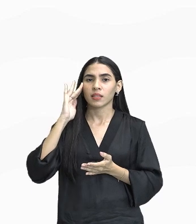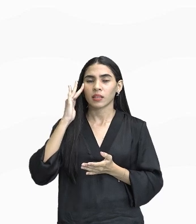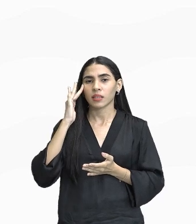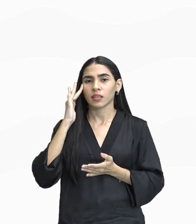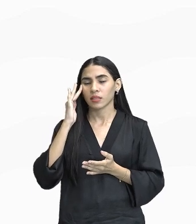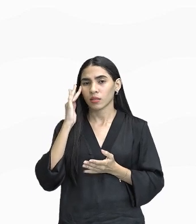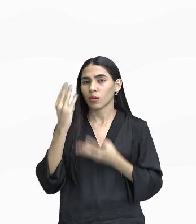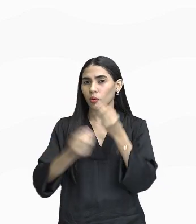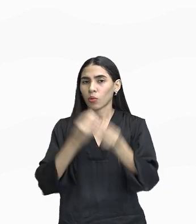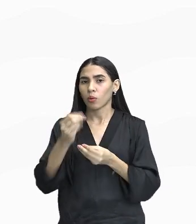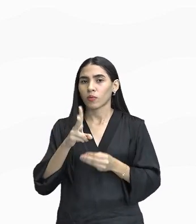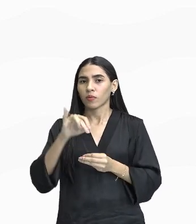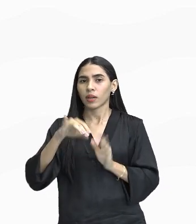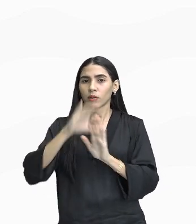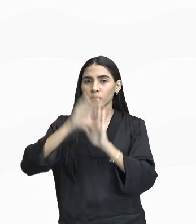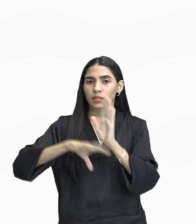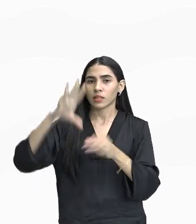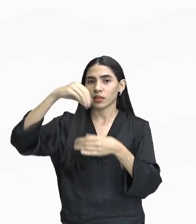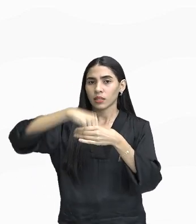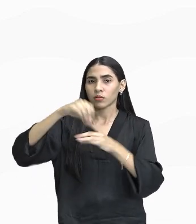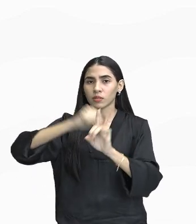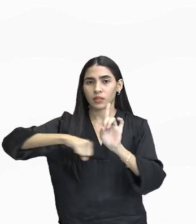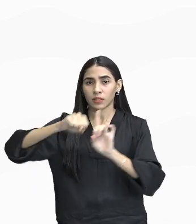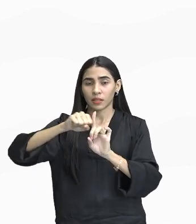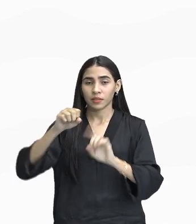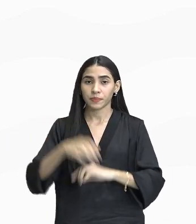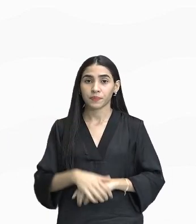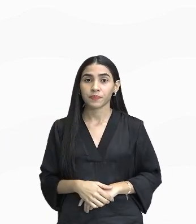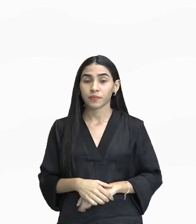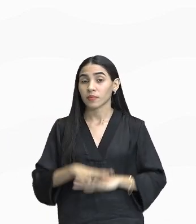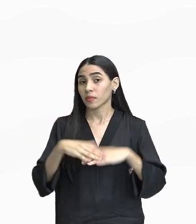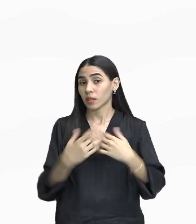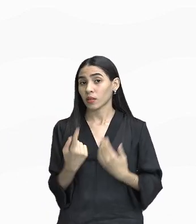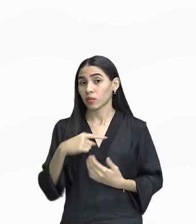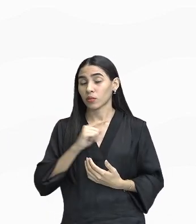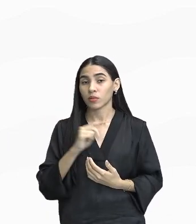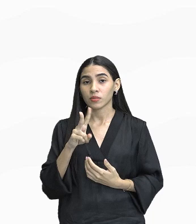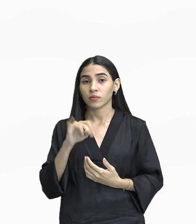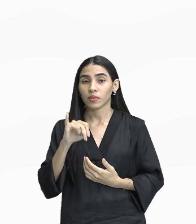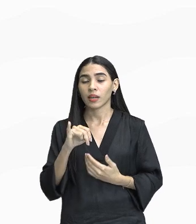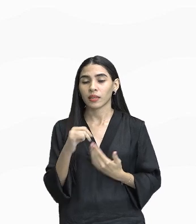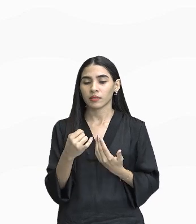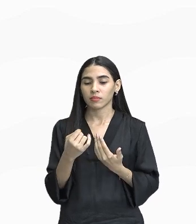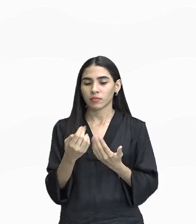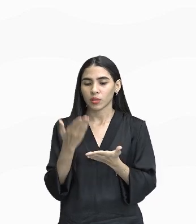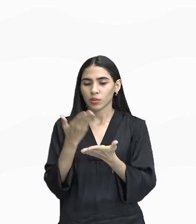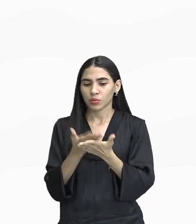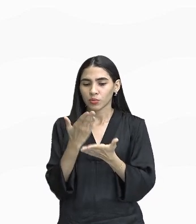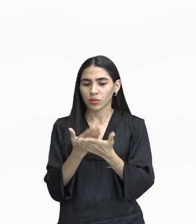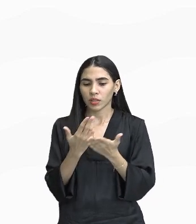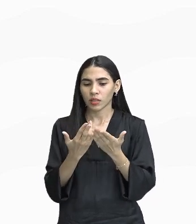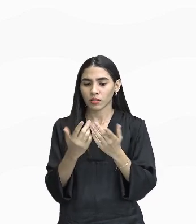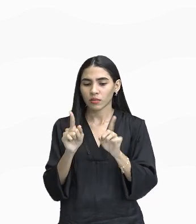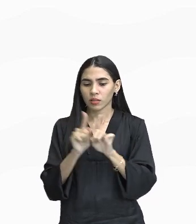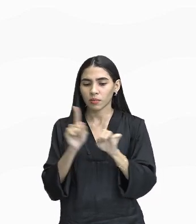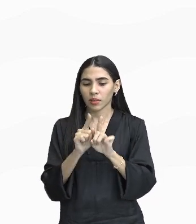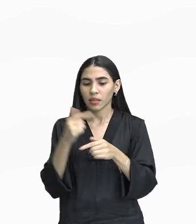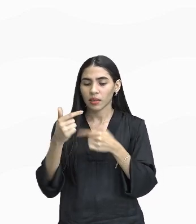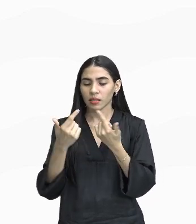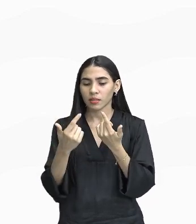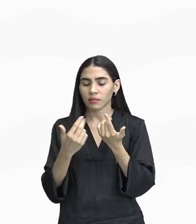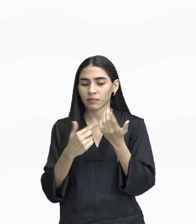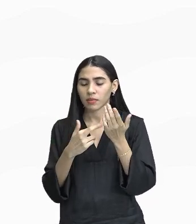que vai acontecer dentro dessa sociedade, não é isso? Então a gente vai trabalhando essas representações, vai